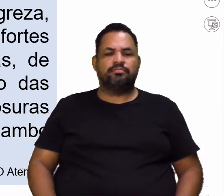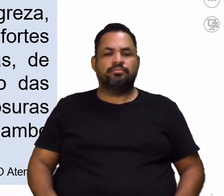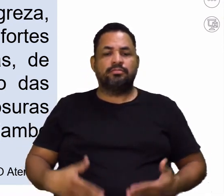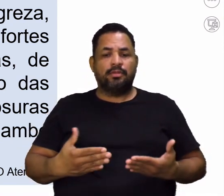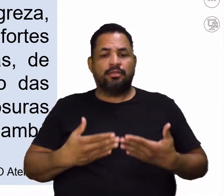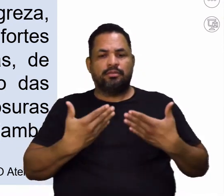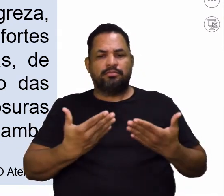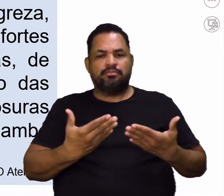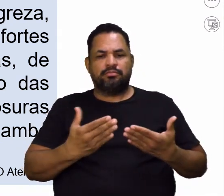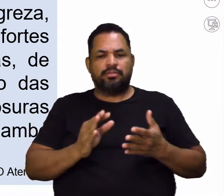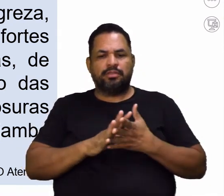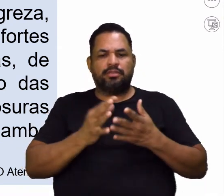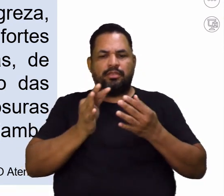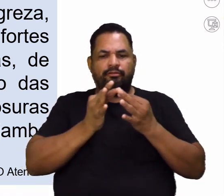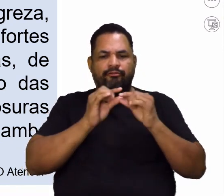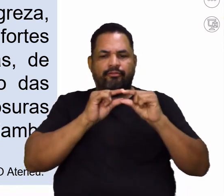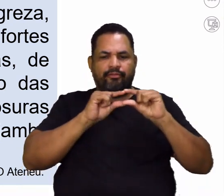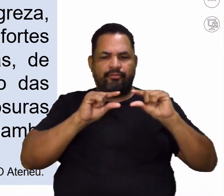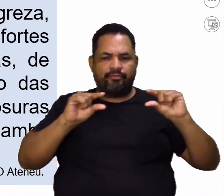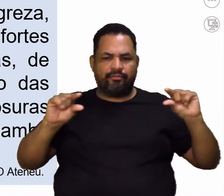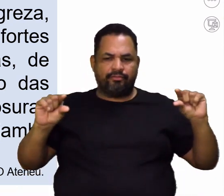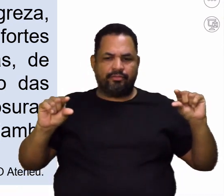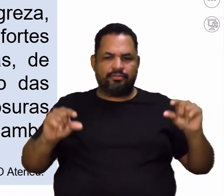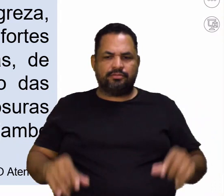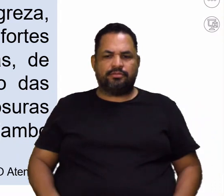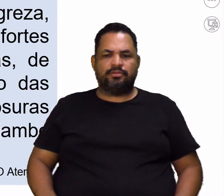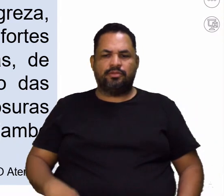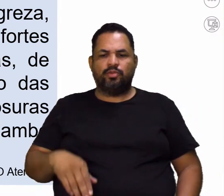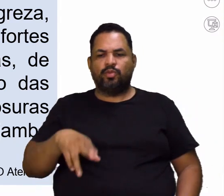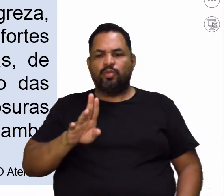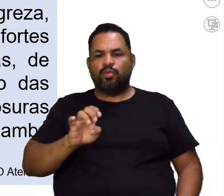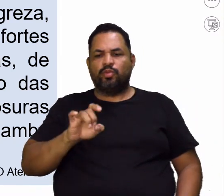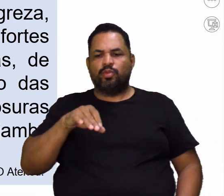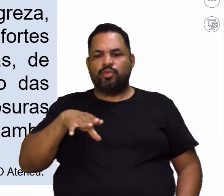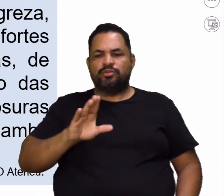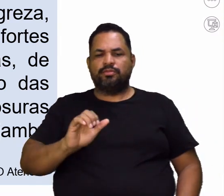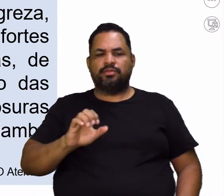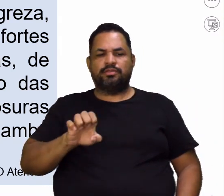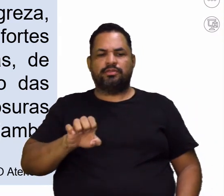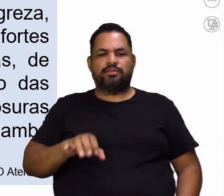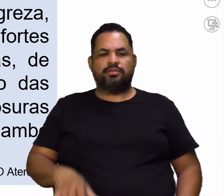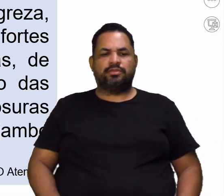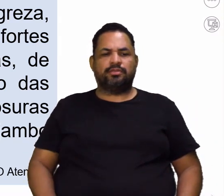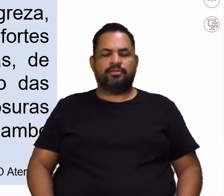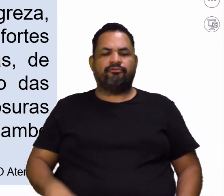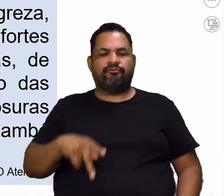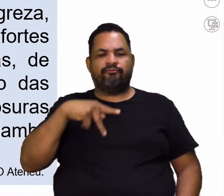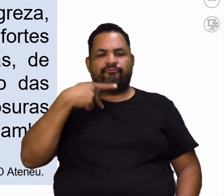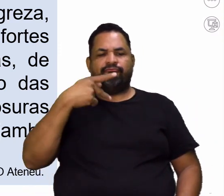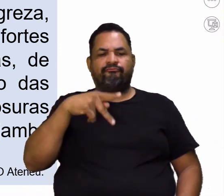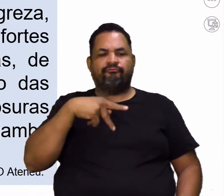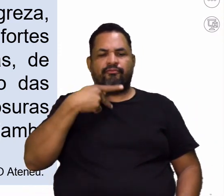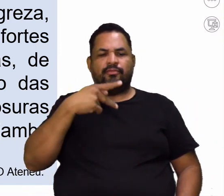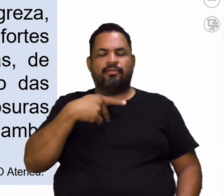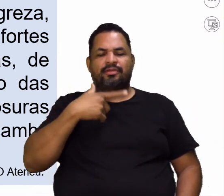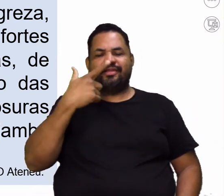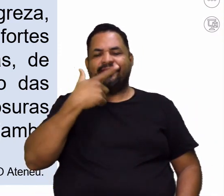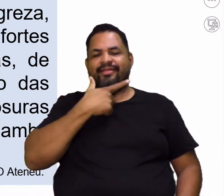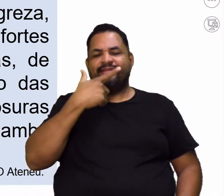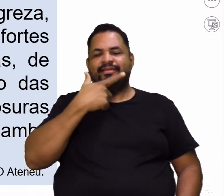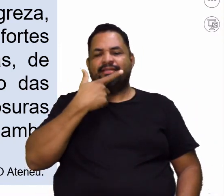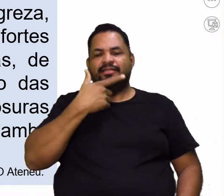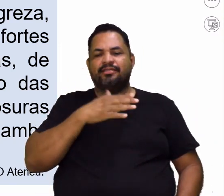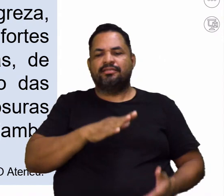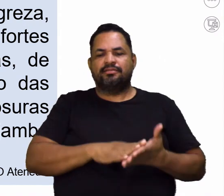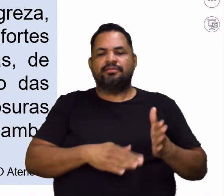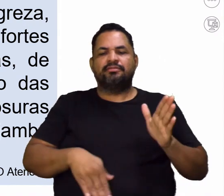surpreendemos com esta frase antosamente escoada por um sorriso